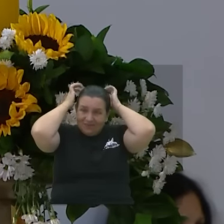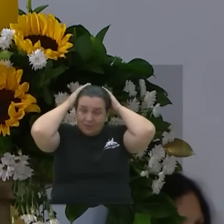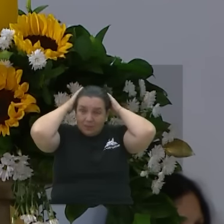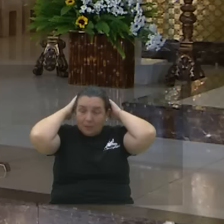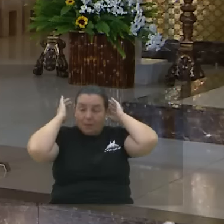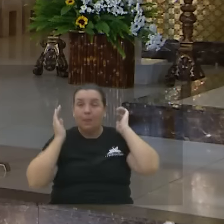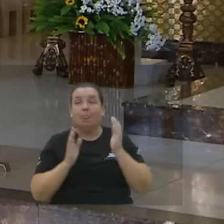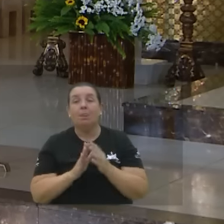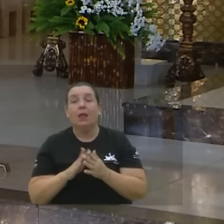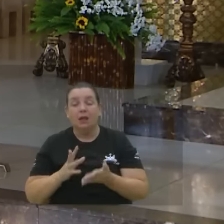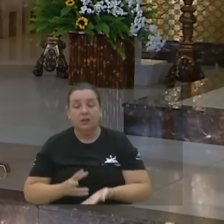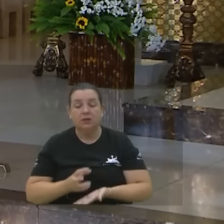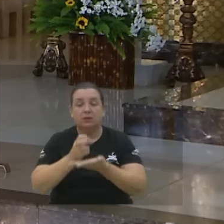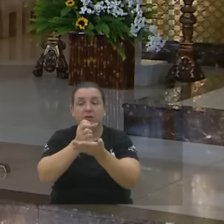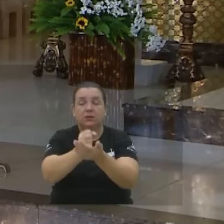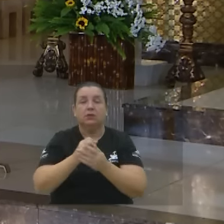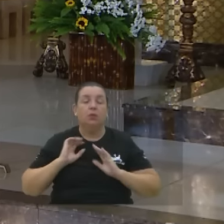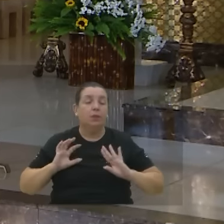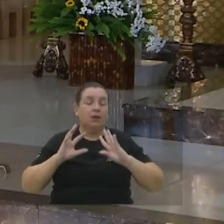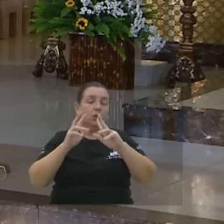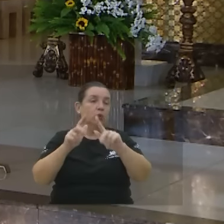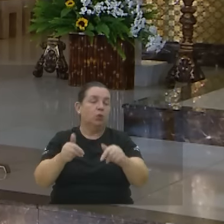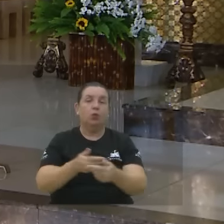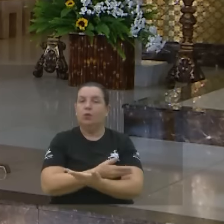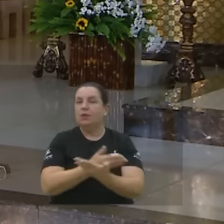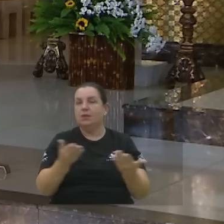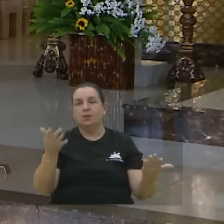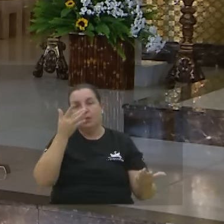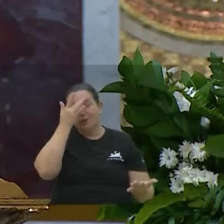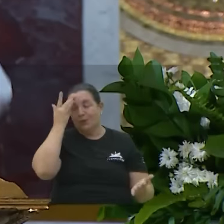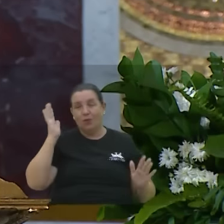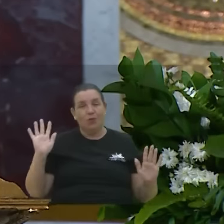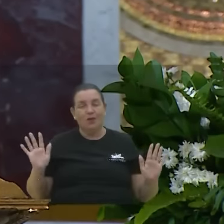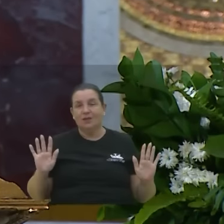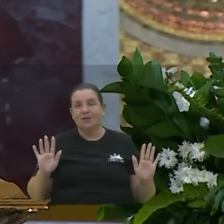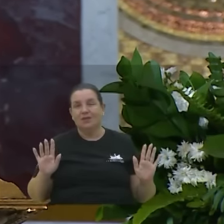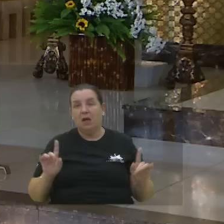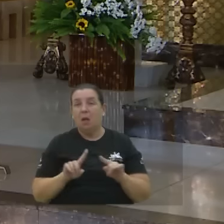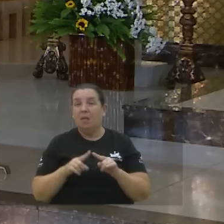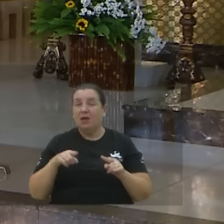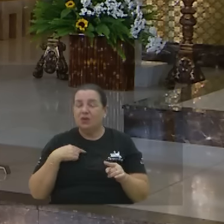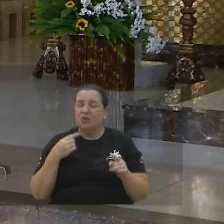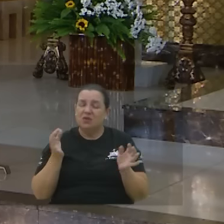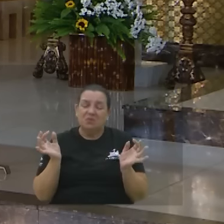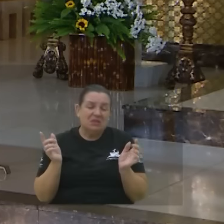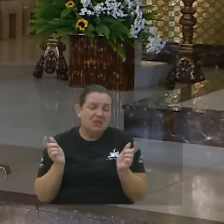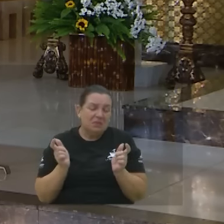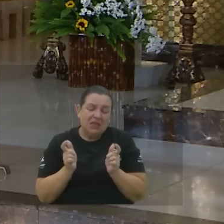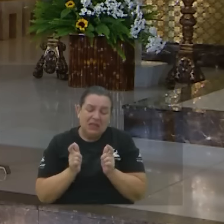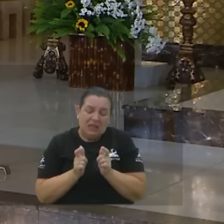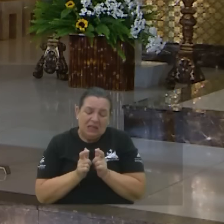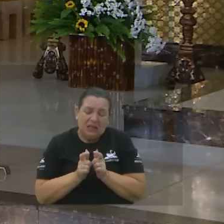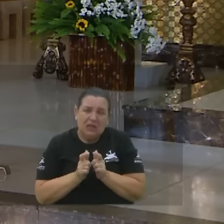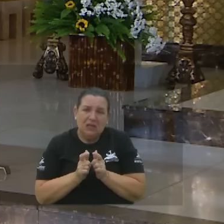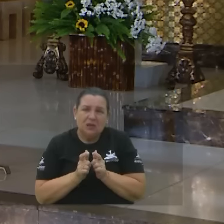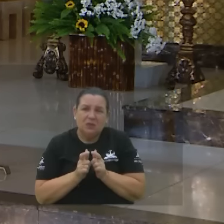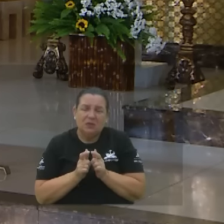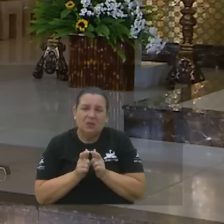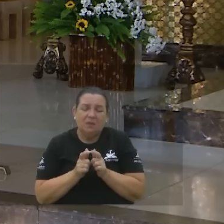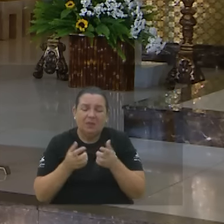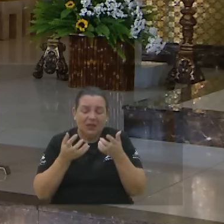A redenção foi para todo o gênero humano. É que nós somos pequenos e